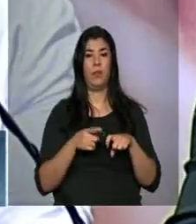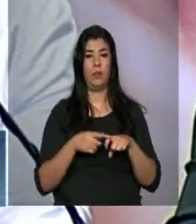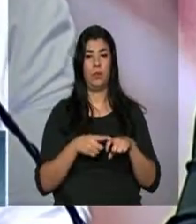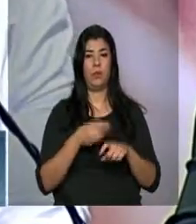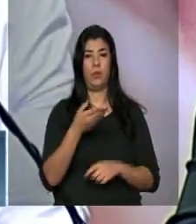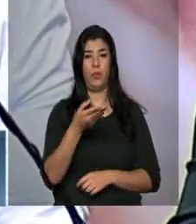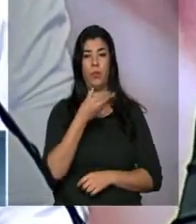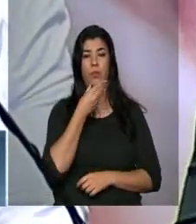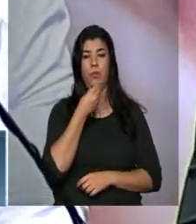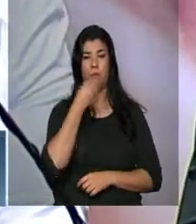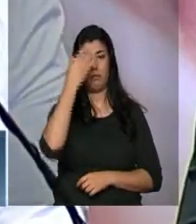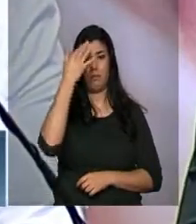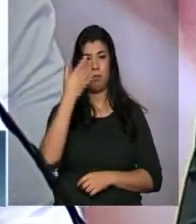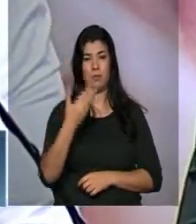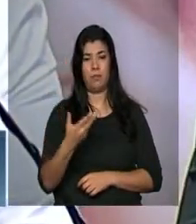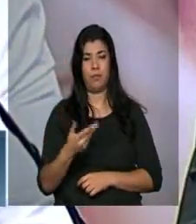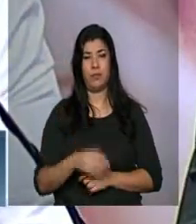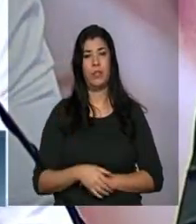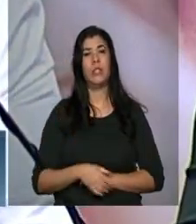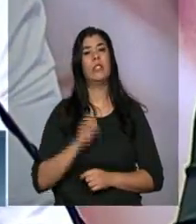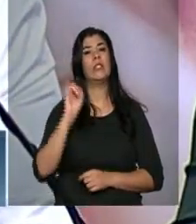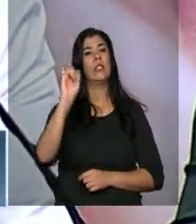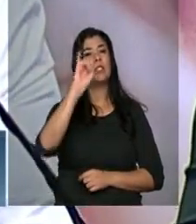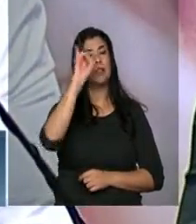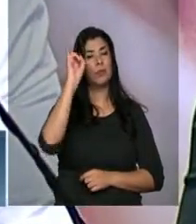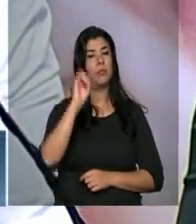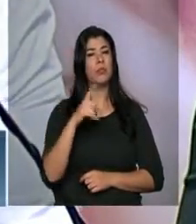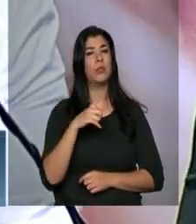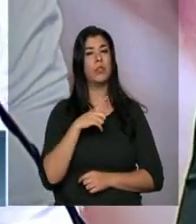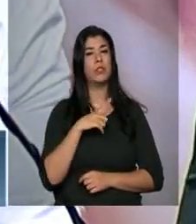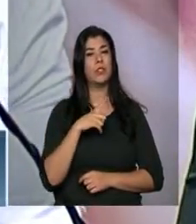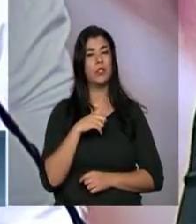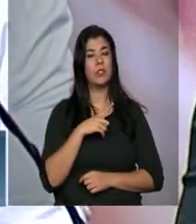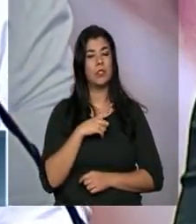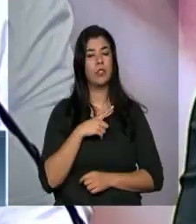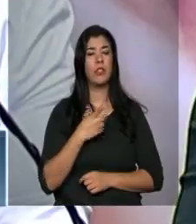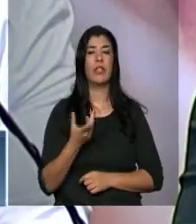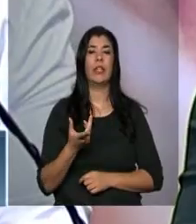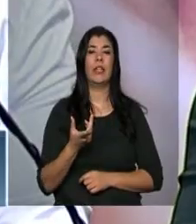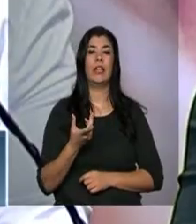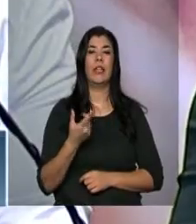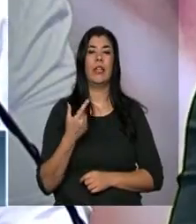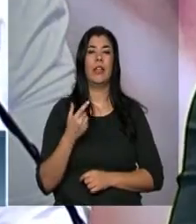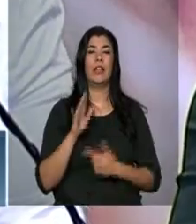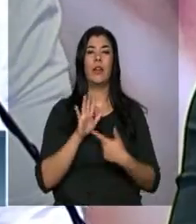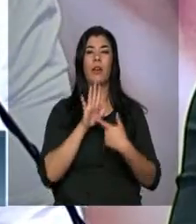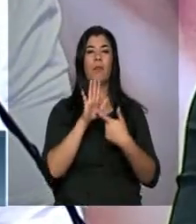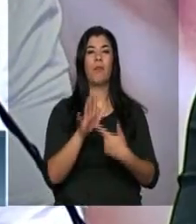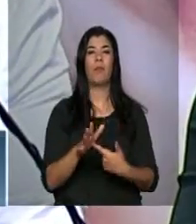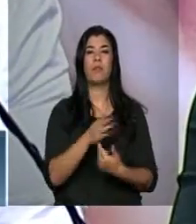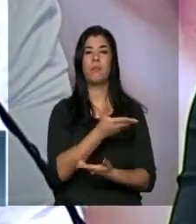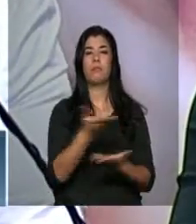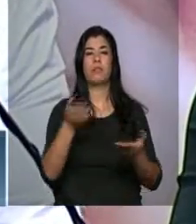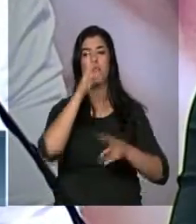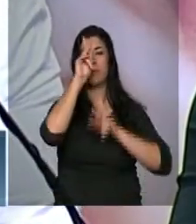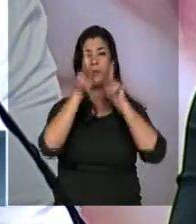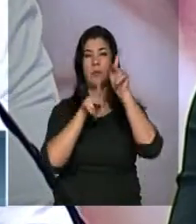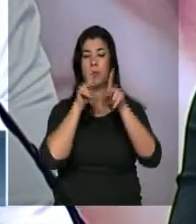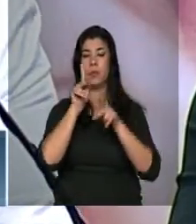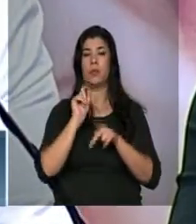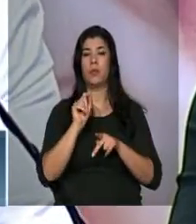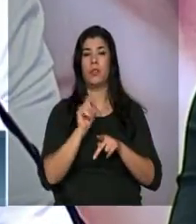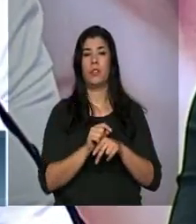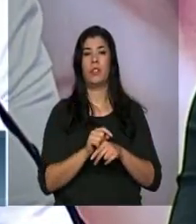que é importantíssimo, né, a gente mostrar que com essa ação também a gente demonstra para a população brasileira